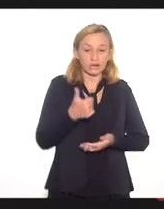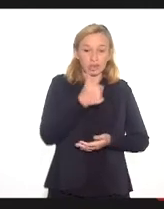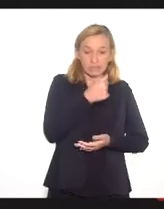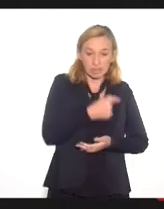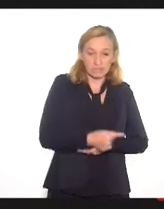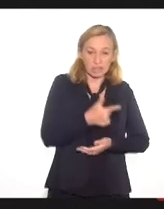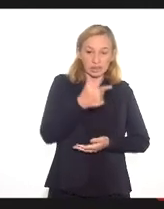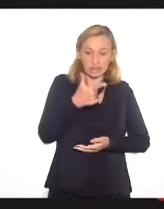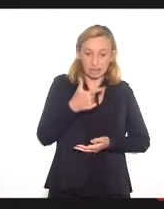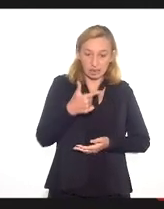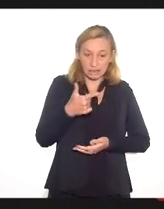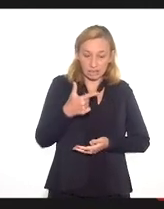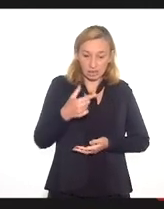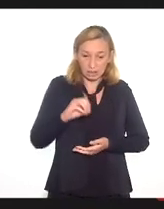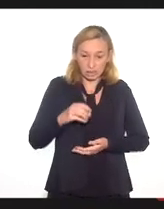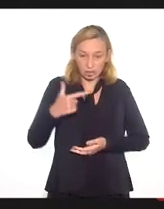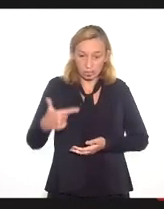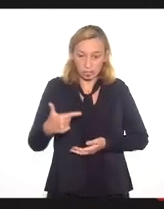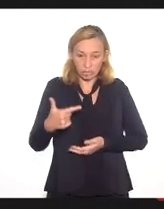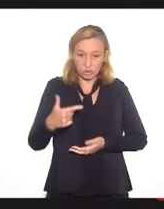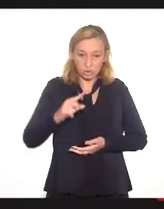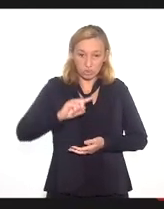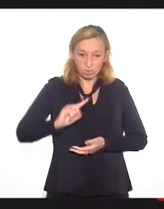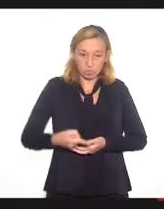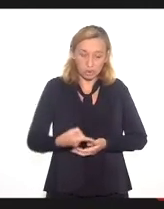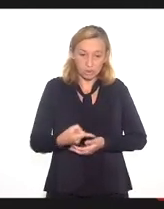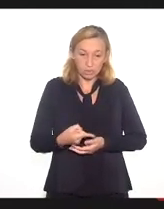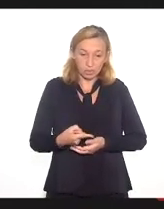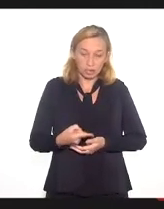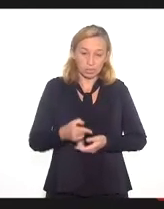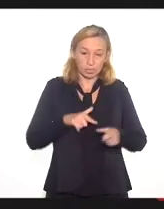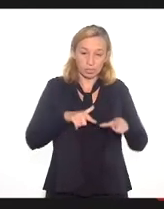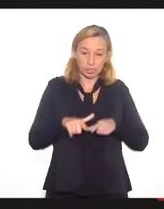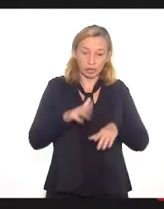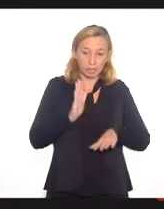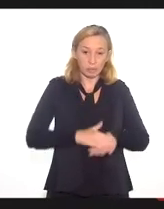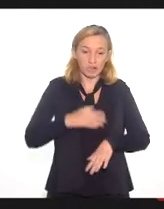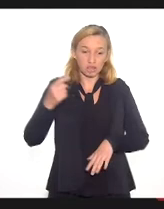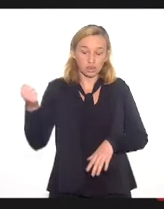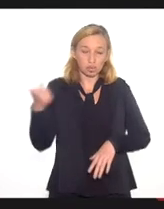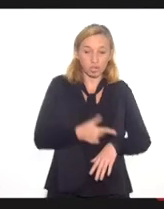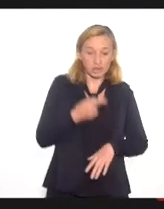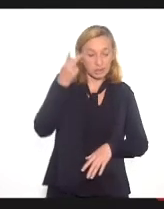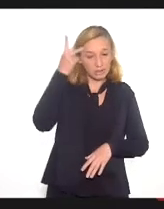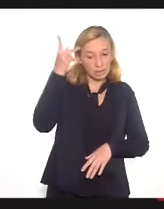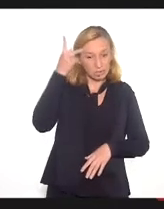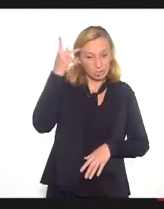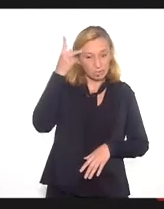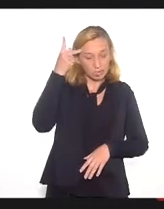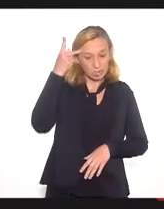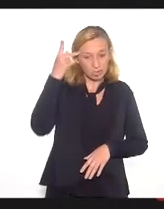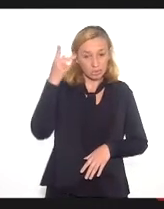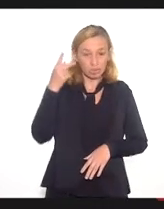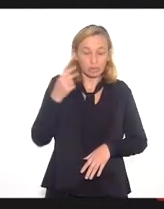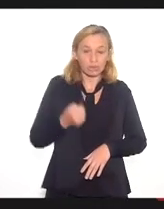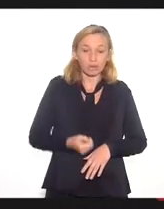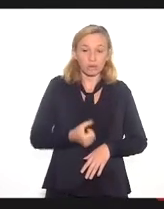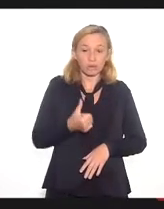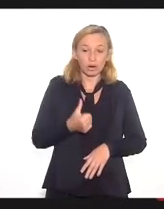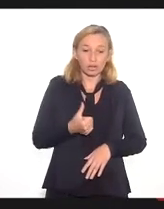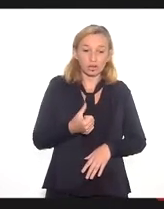772 702 mil empregos muito mais do que São Paulo que tem uma quantidade de emprego quase 4